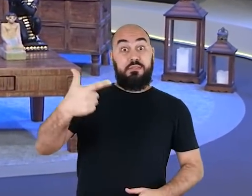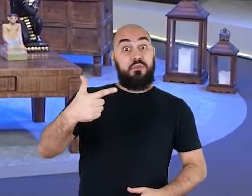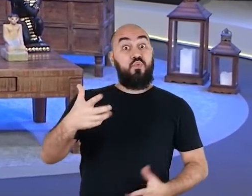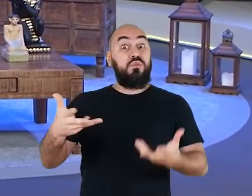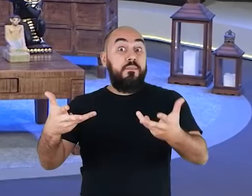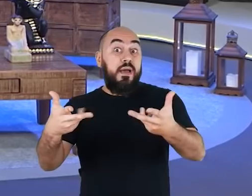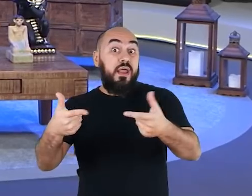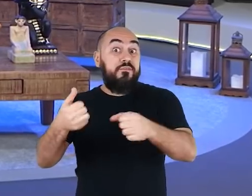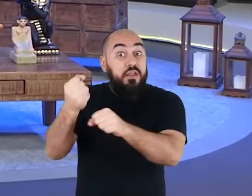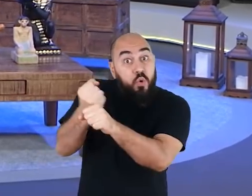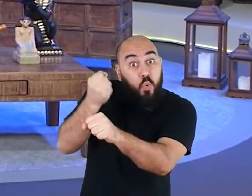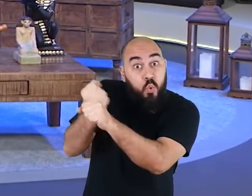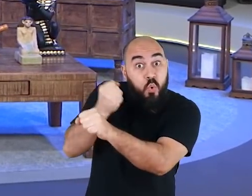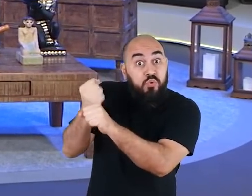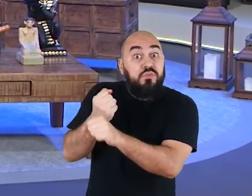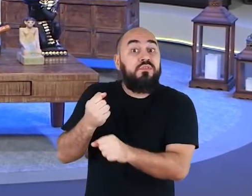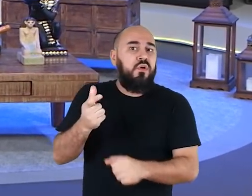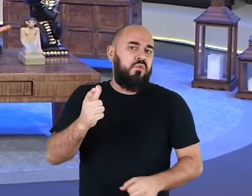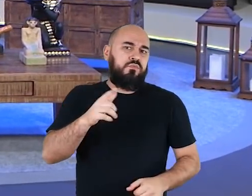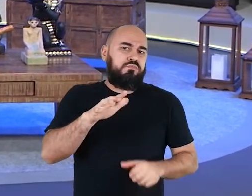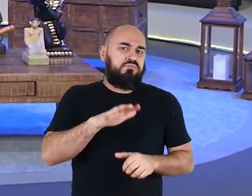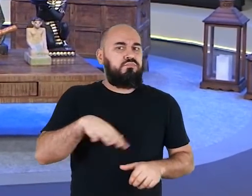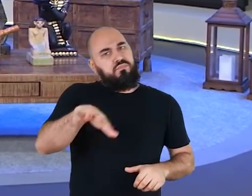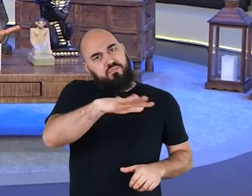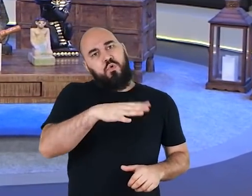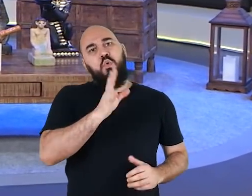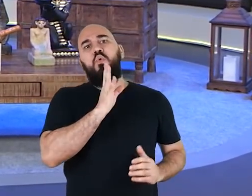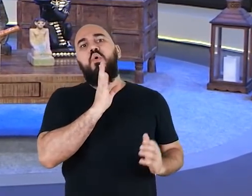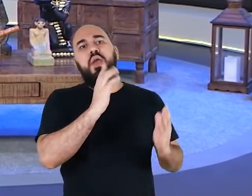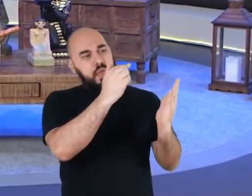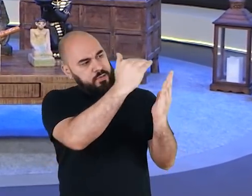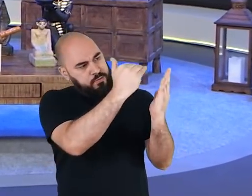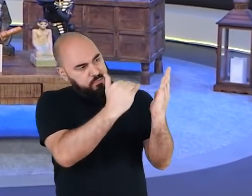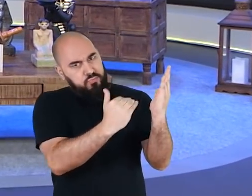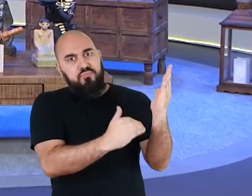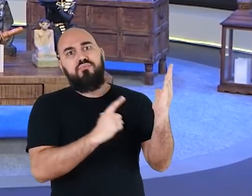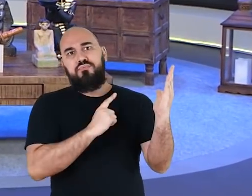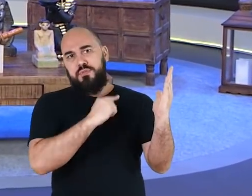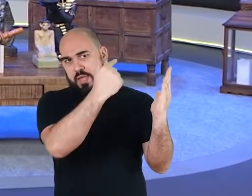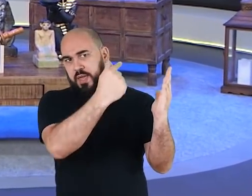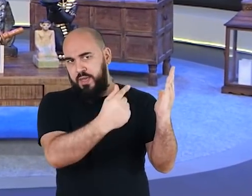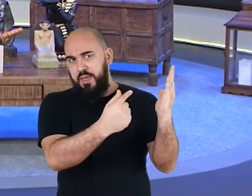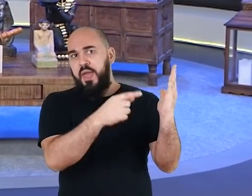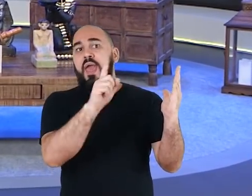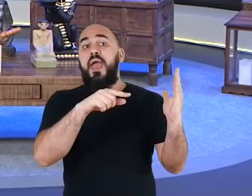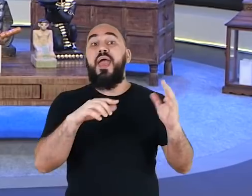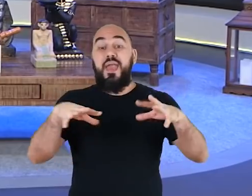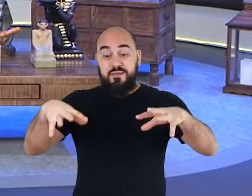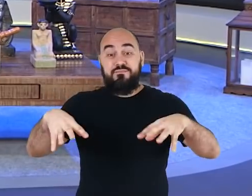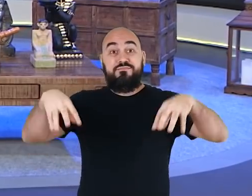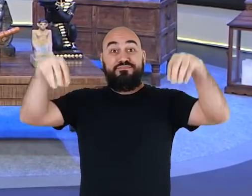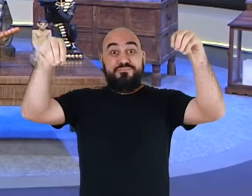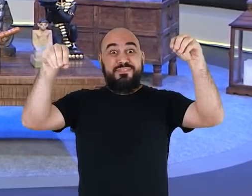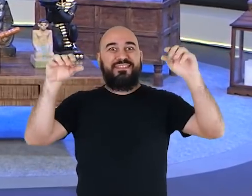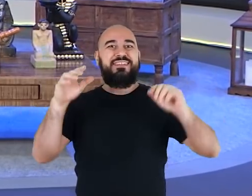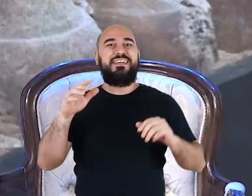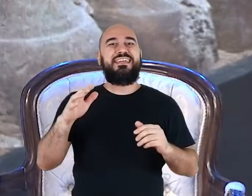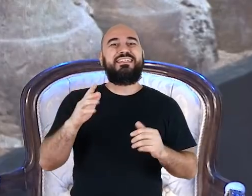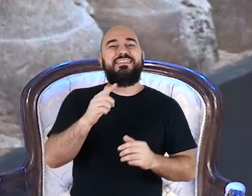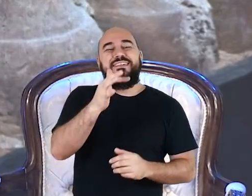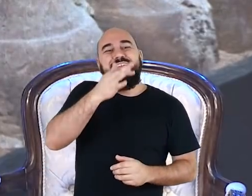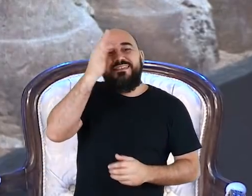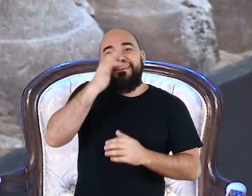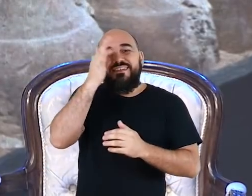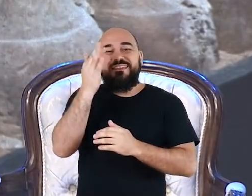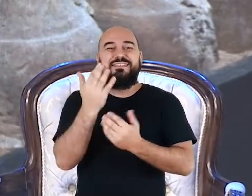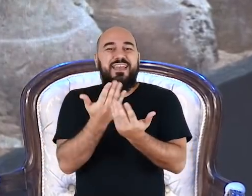da antiguidade, que todos ali reconhecem nos livros de história, são os jardins suspensos da Babilônia.